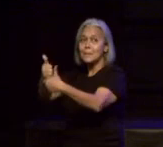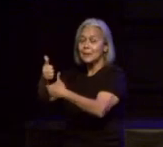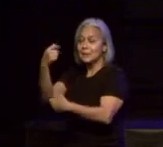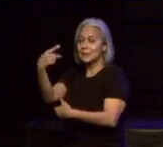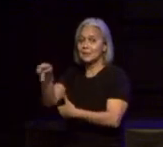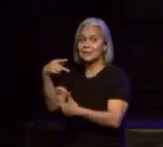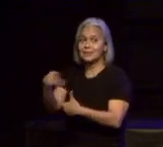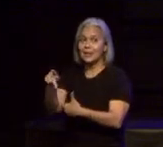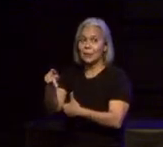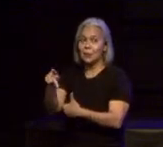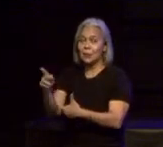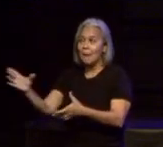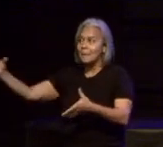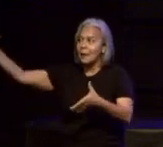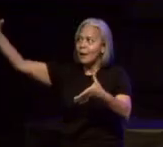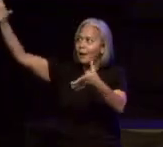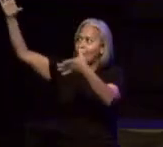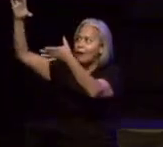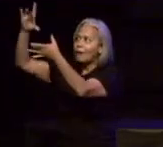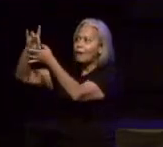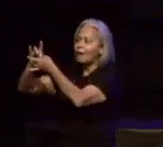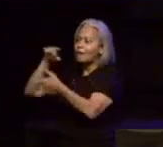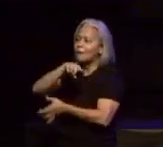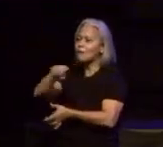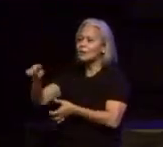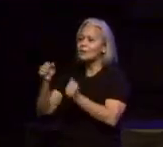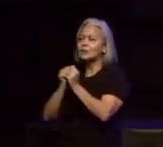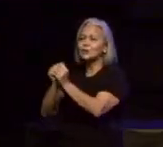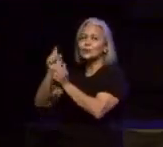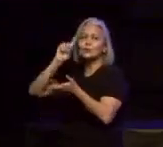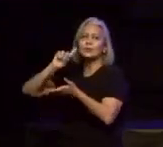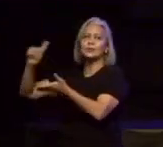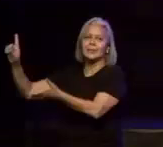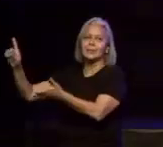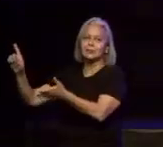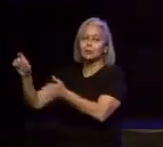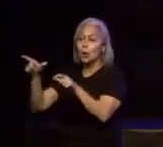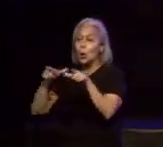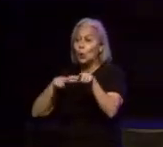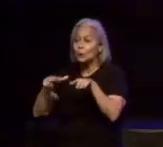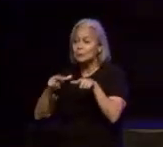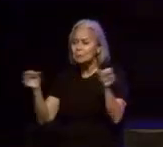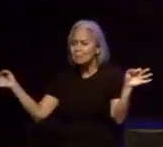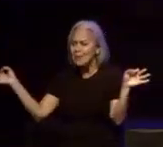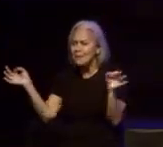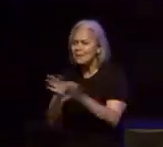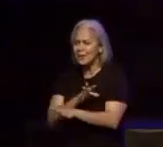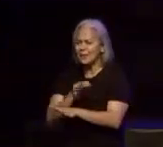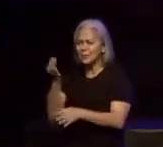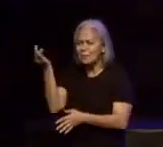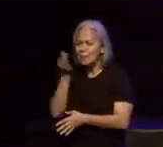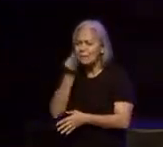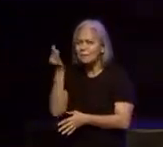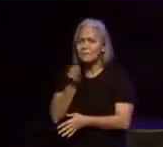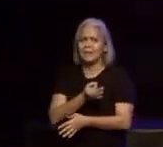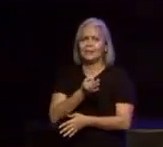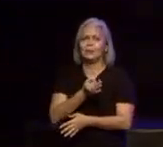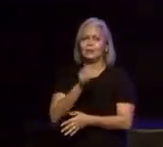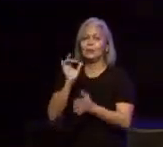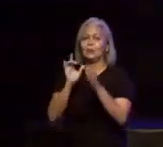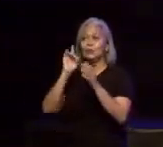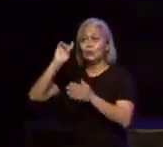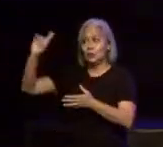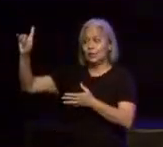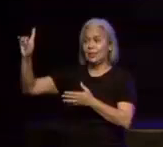Jesus, a sua obra perfeita e completa está na cruz do Calvário, onde ele paga o preço pela minha vida, pela sua